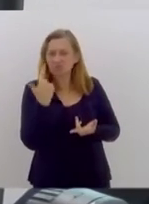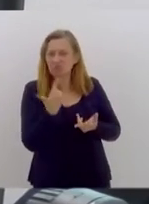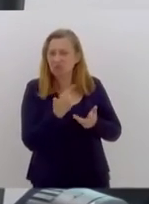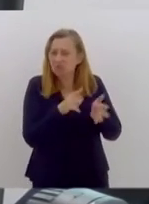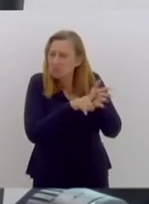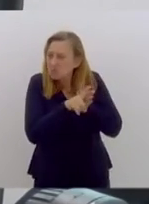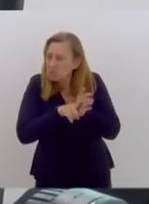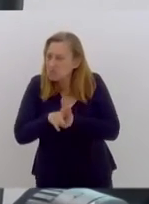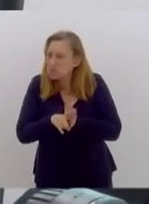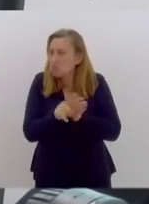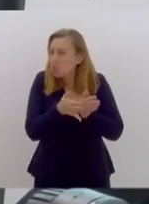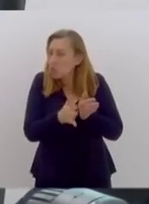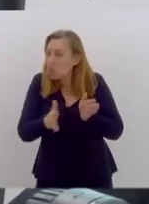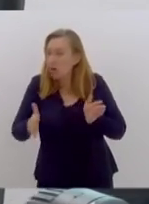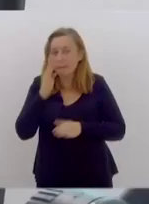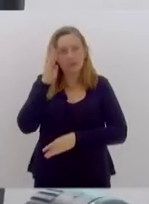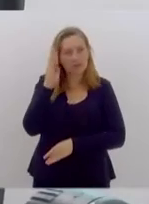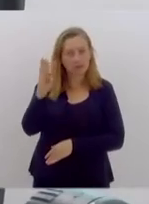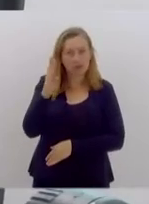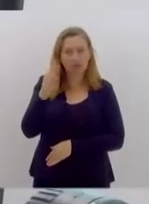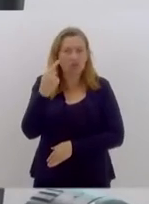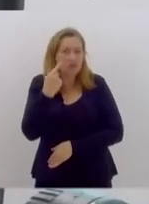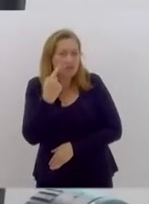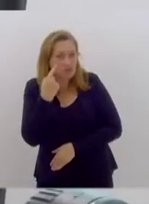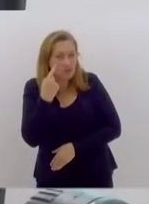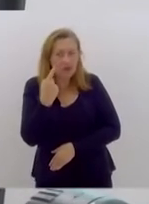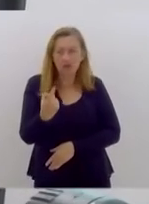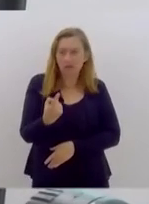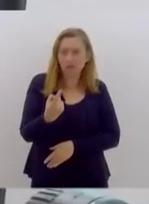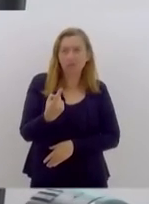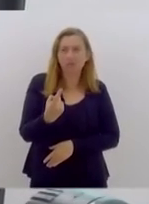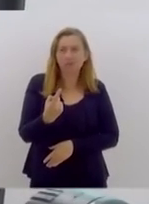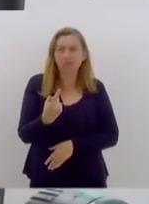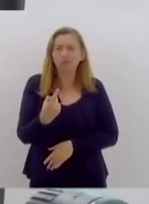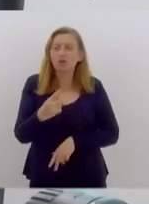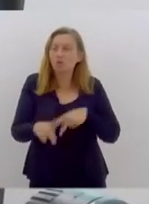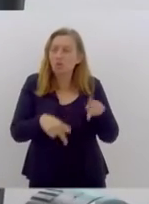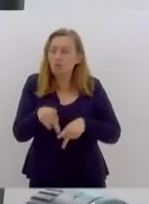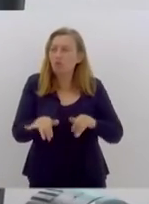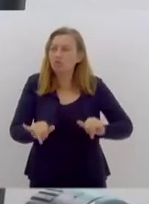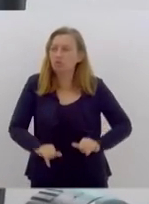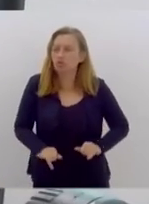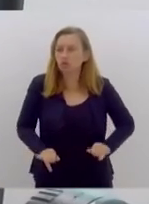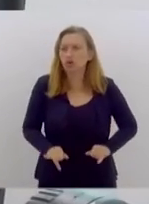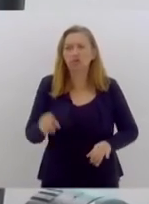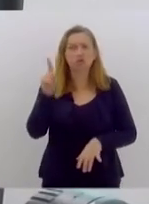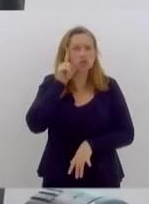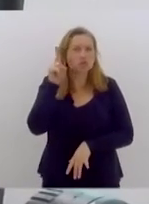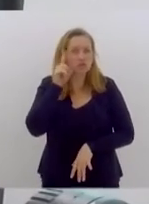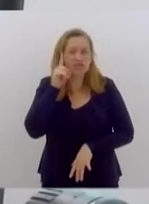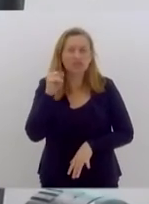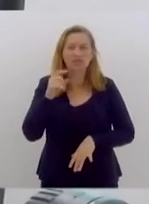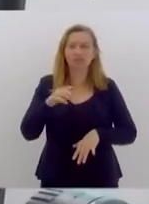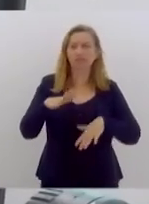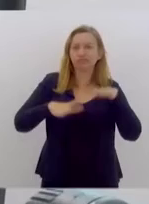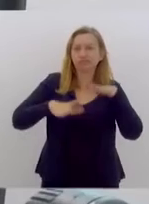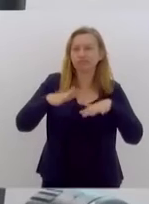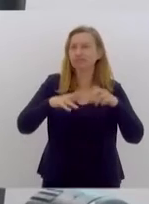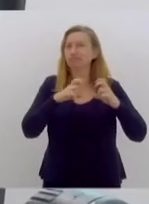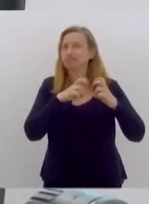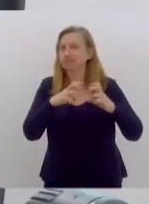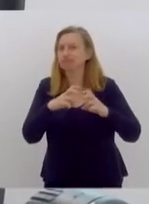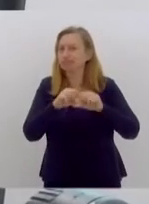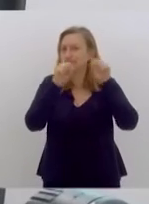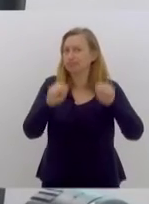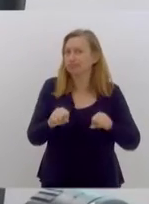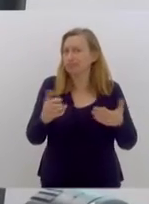foram fundamentais essas vistorias vê de perto drama que a população sofre no dia a dia se depender do sistema ferroviário do